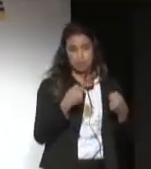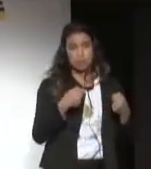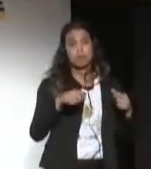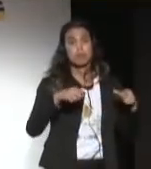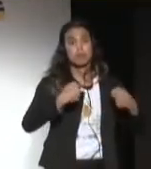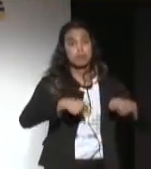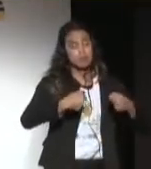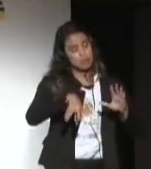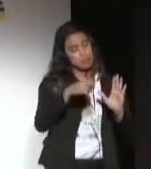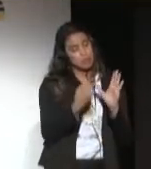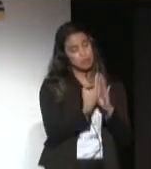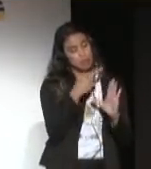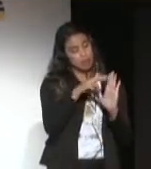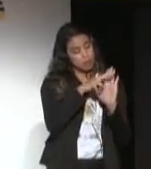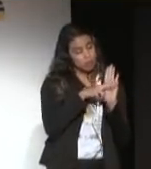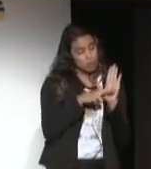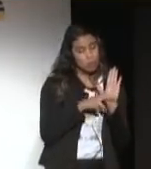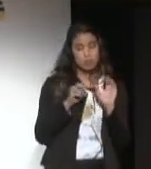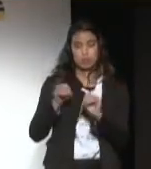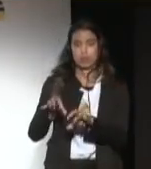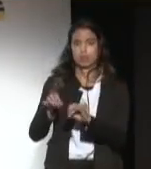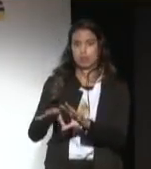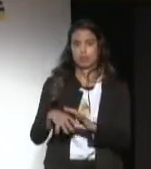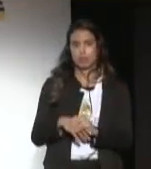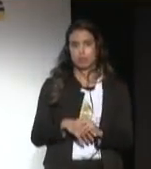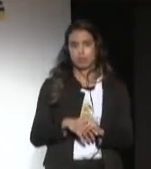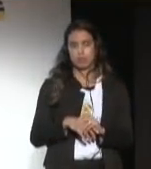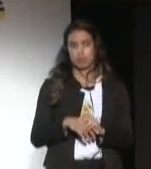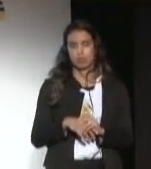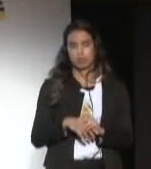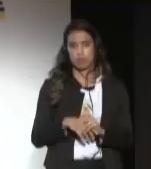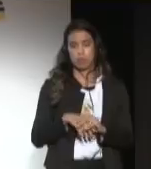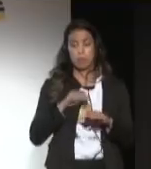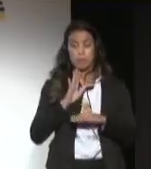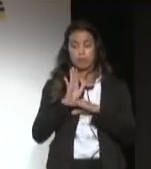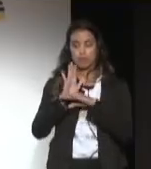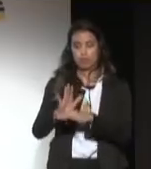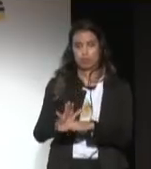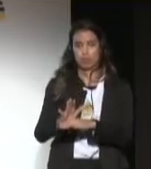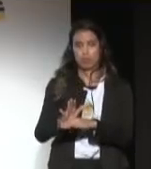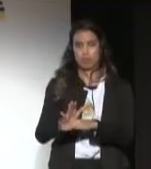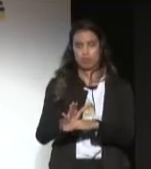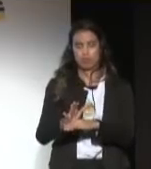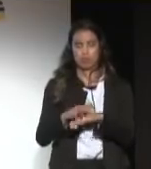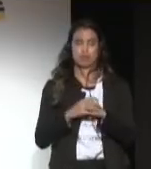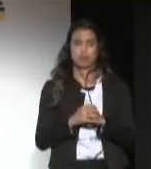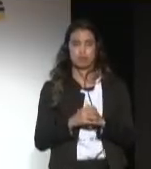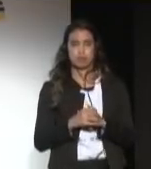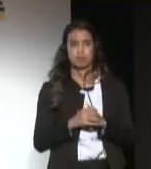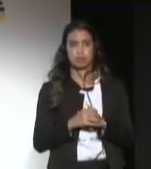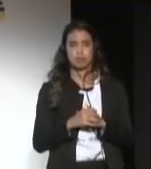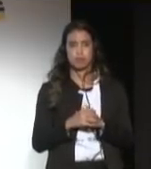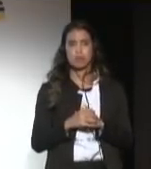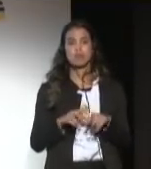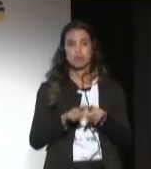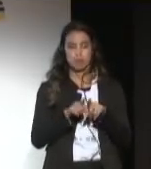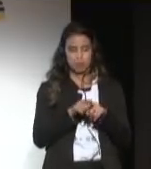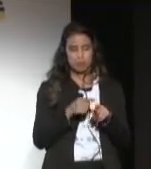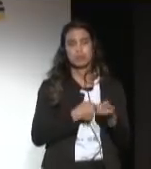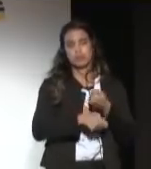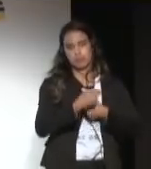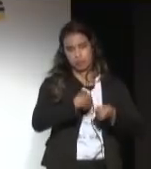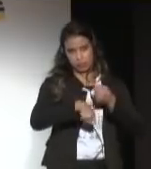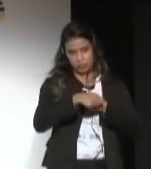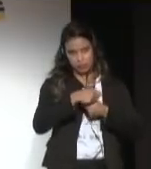desenvolver normas para ensino, para poder ajudar na preparação e no credenciamento. Temos que investir,